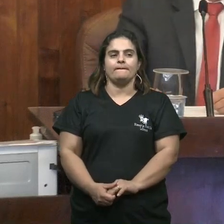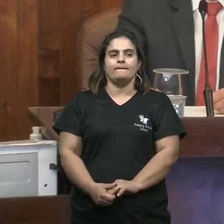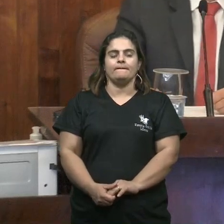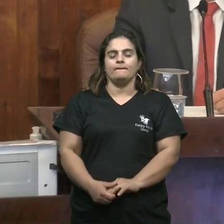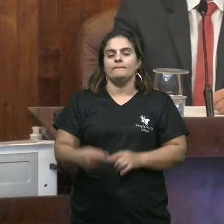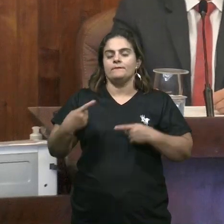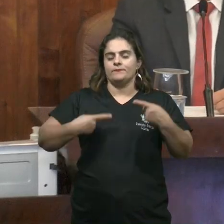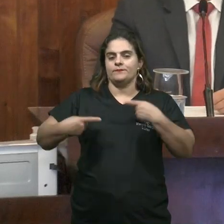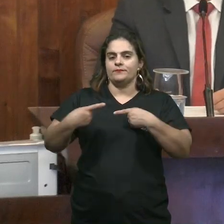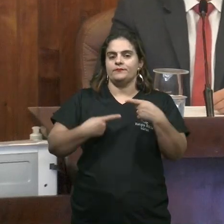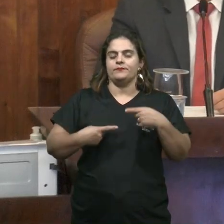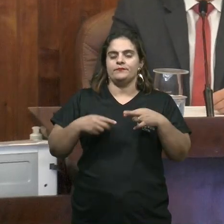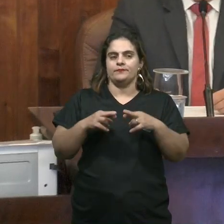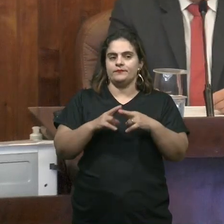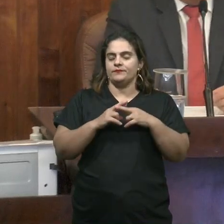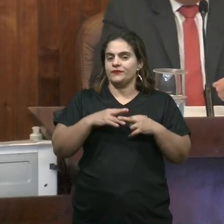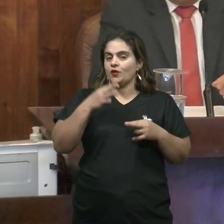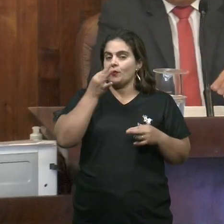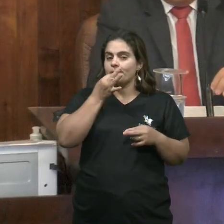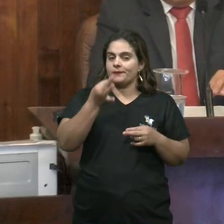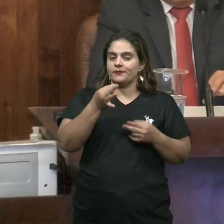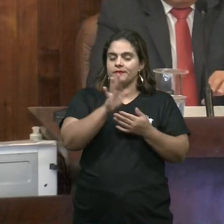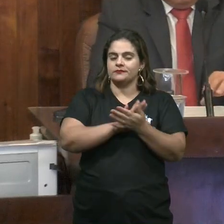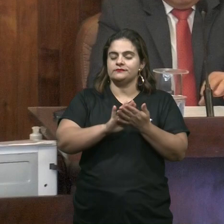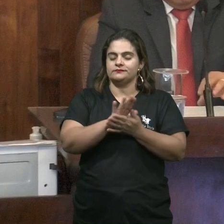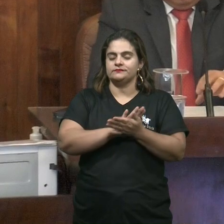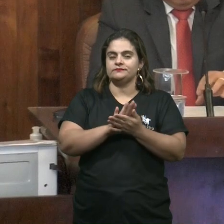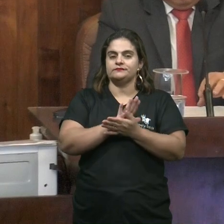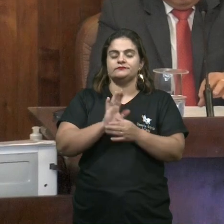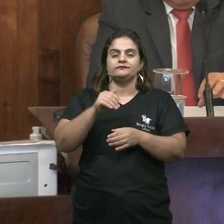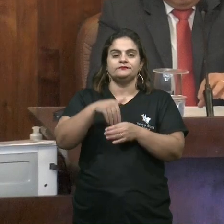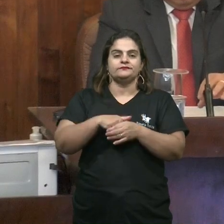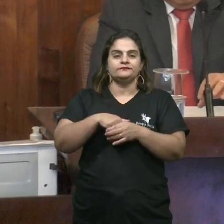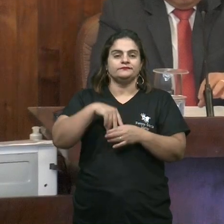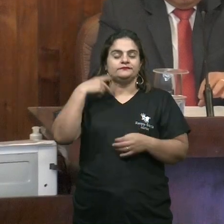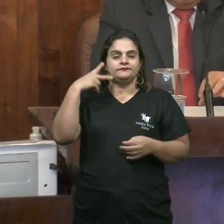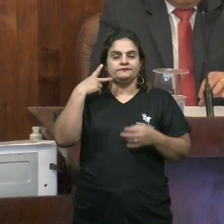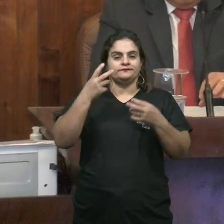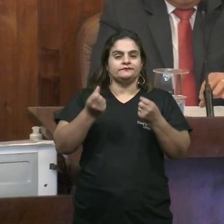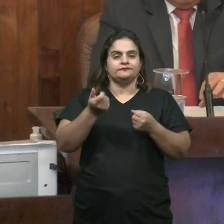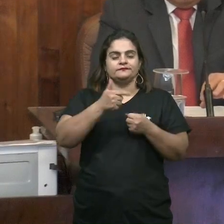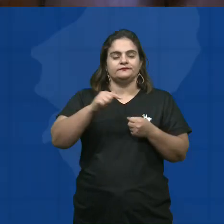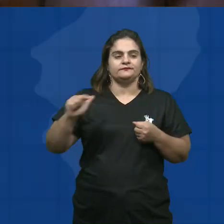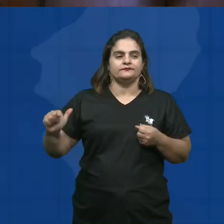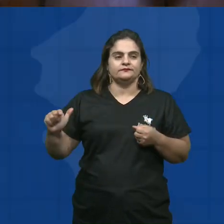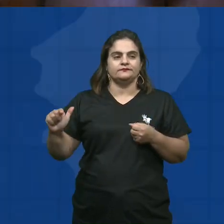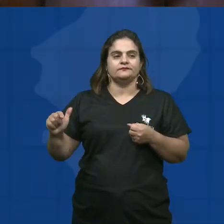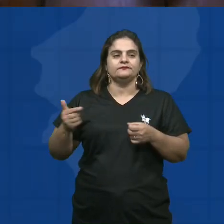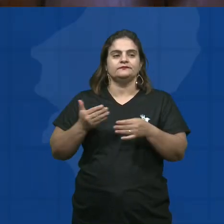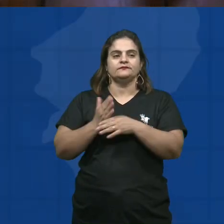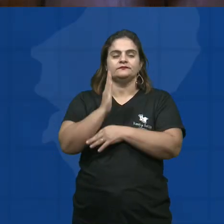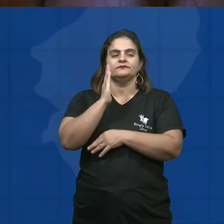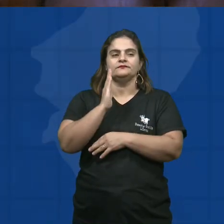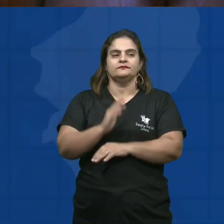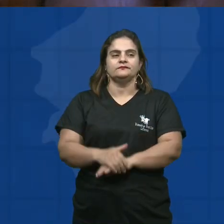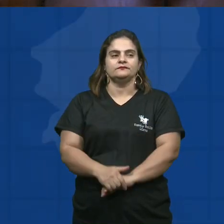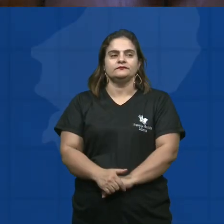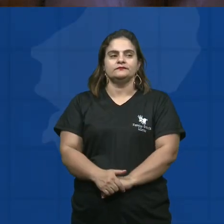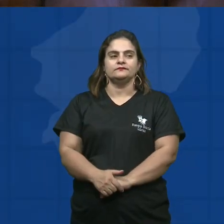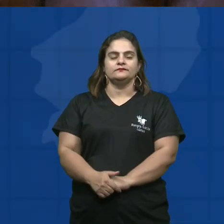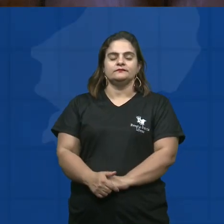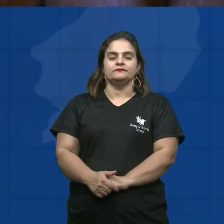Em discussão, requerimento, não havendo vereadores inscritos, está em votação, os vereadores que estão favoráveis, permaneçam como se encontram, aprovado.